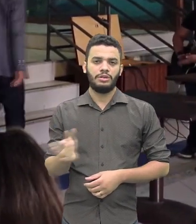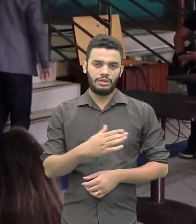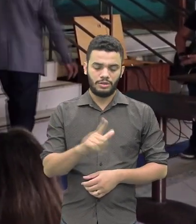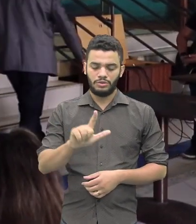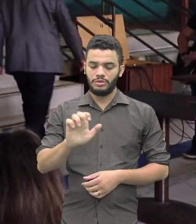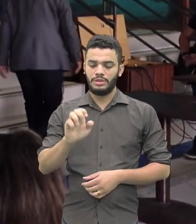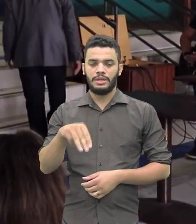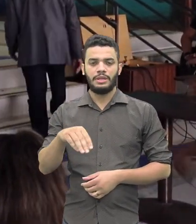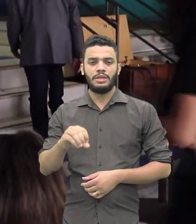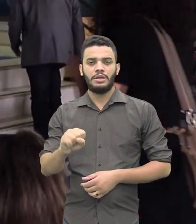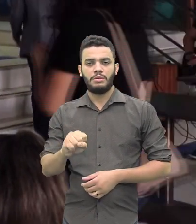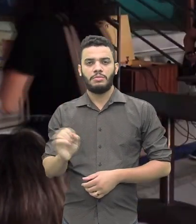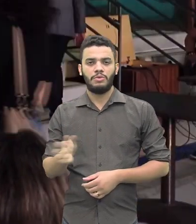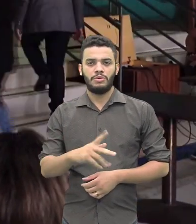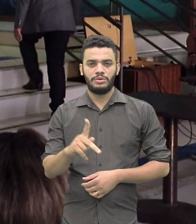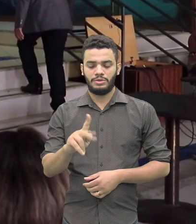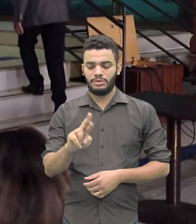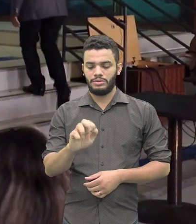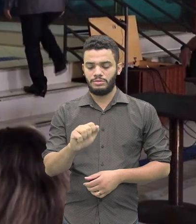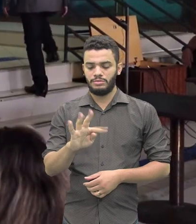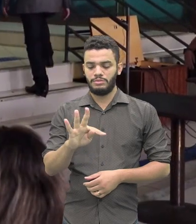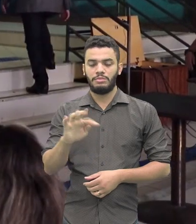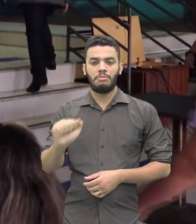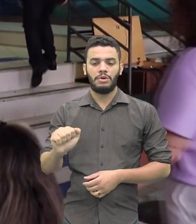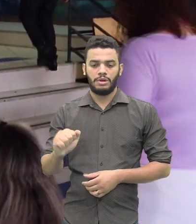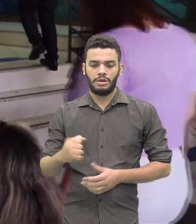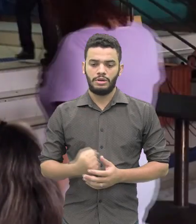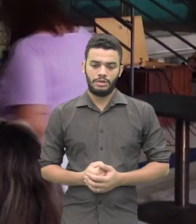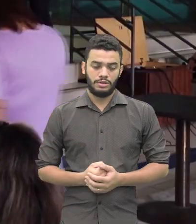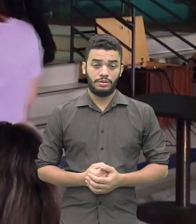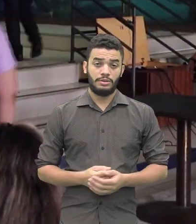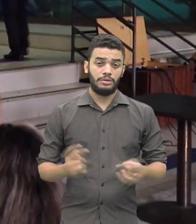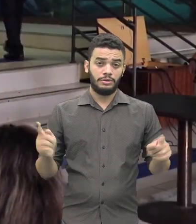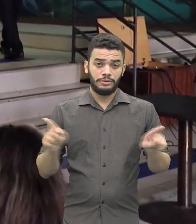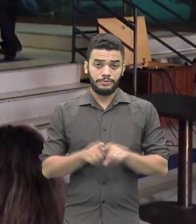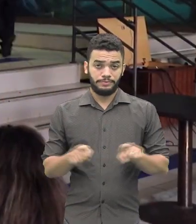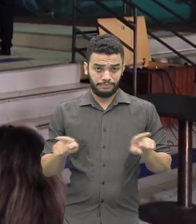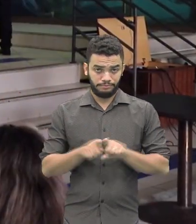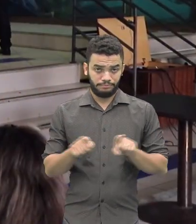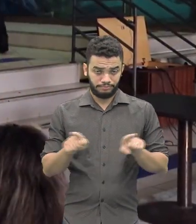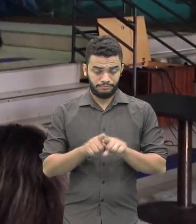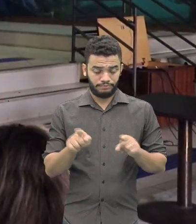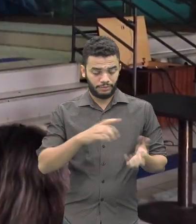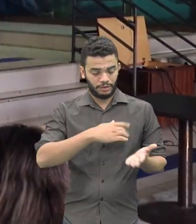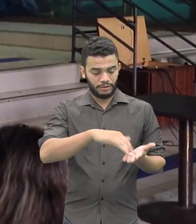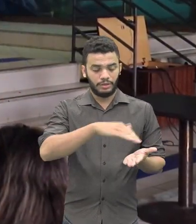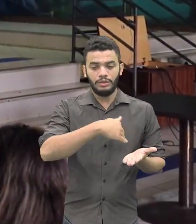a Secretária Municipal de assistência social Jaqueline Araújo